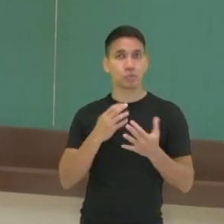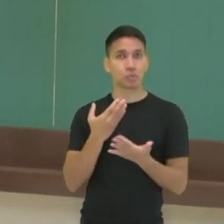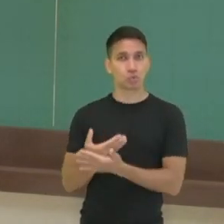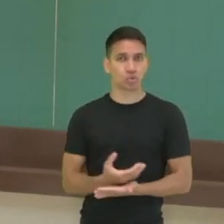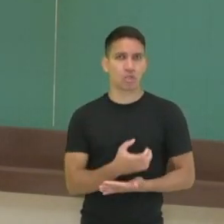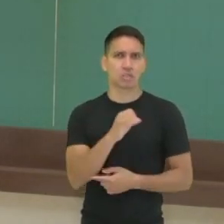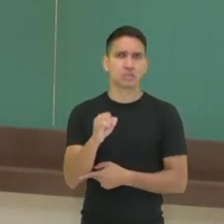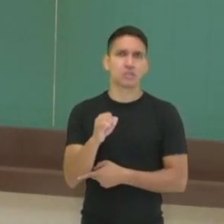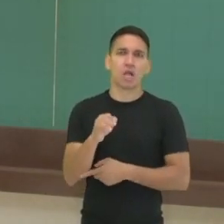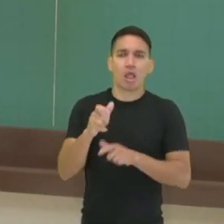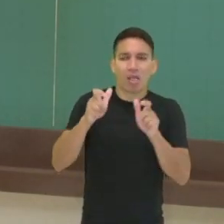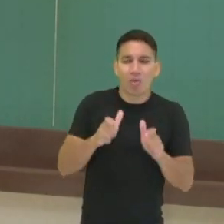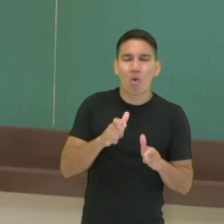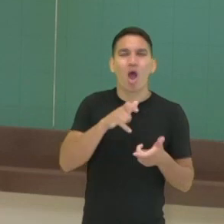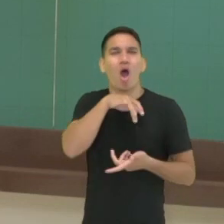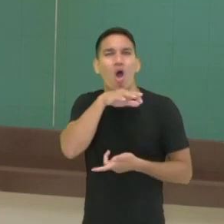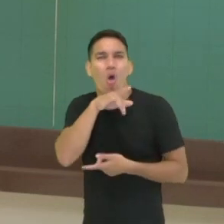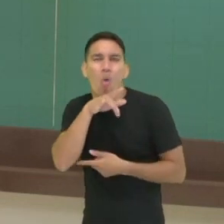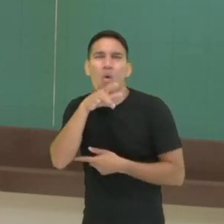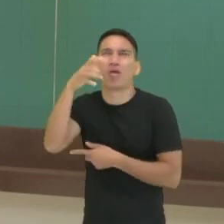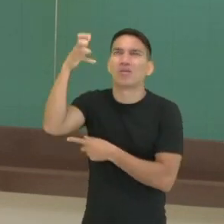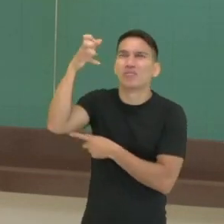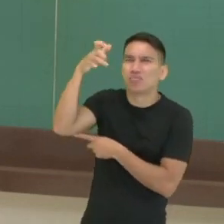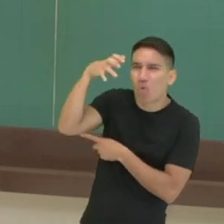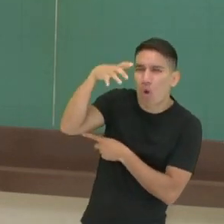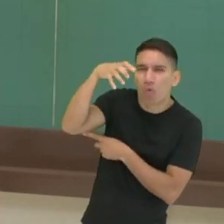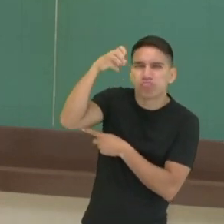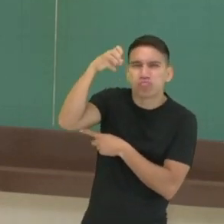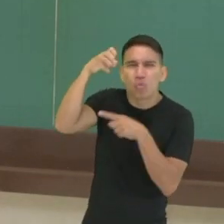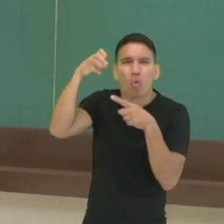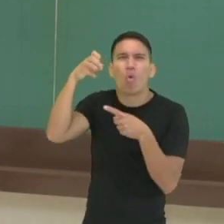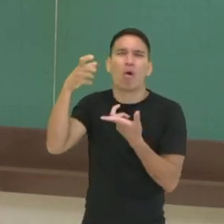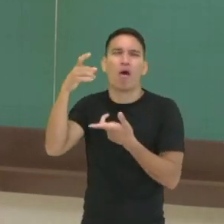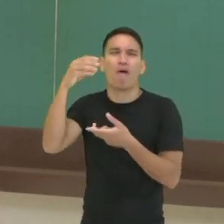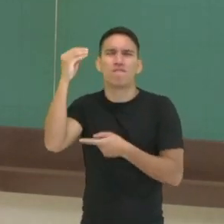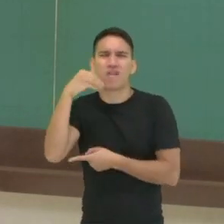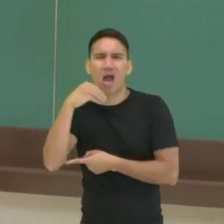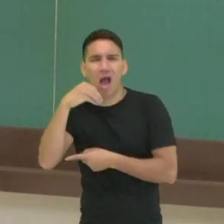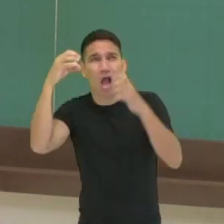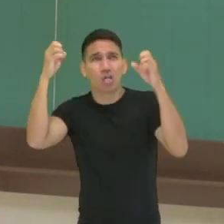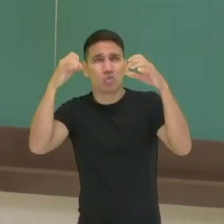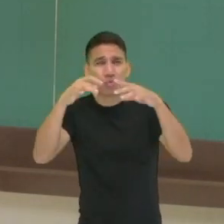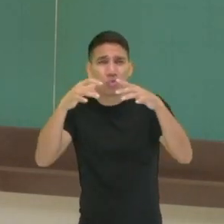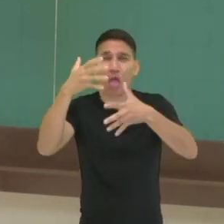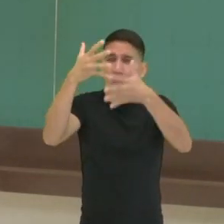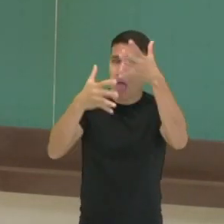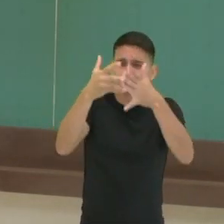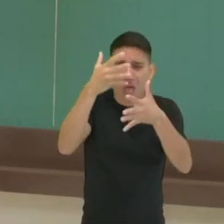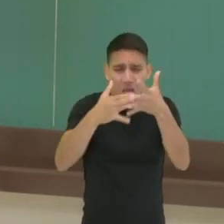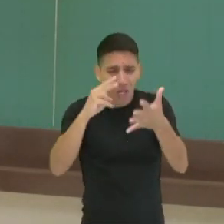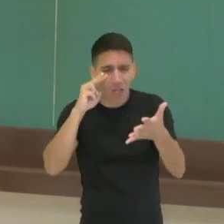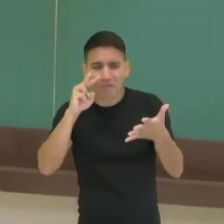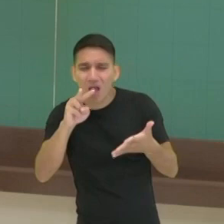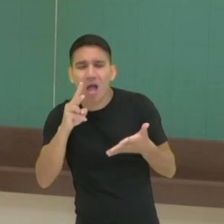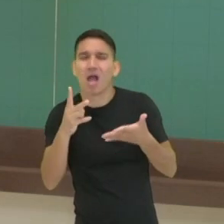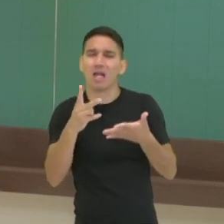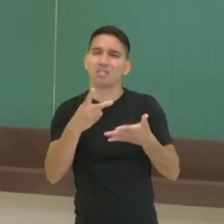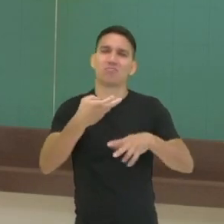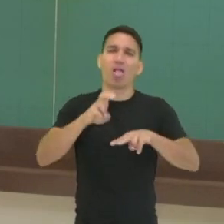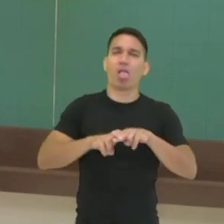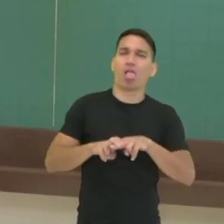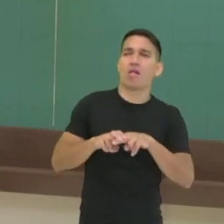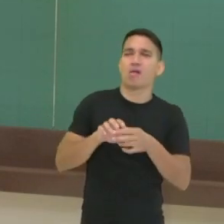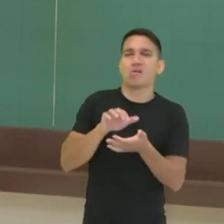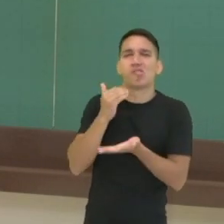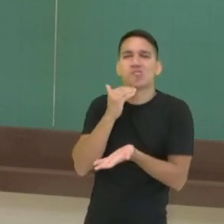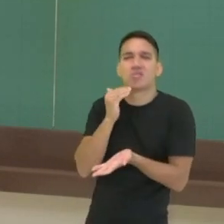ambiente muito mal iluminado, escuro, com muito barulho, sentado de qualquer jeito, vai